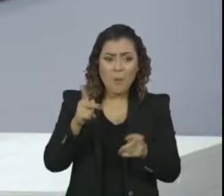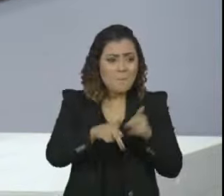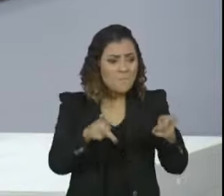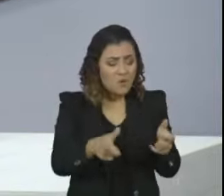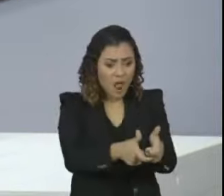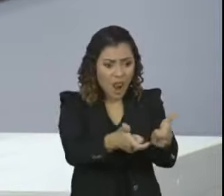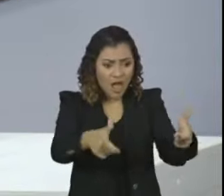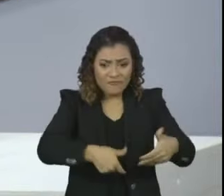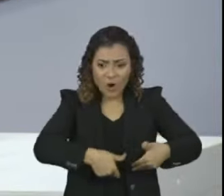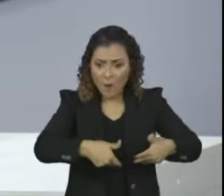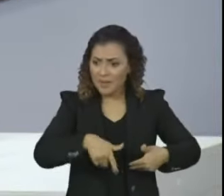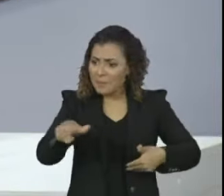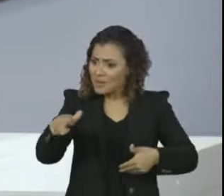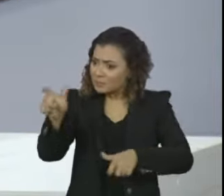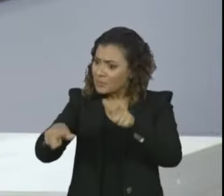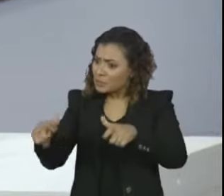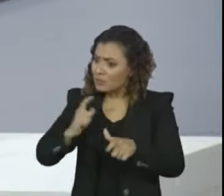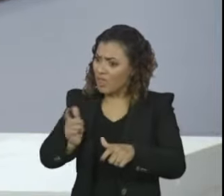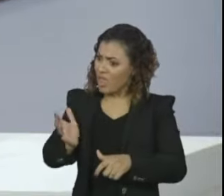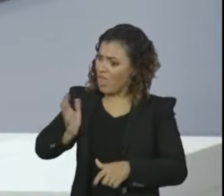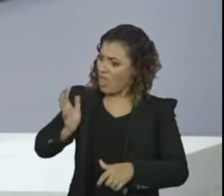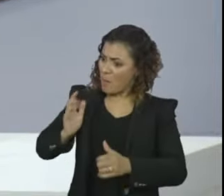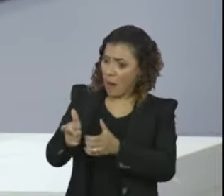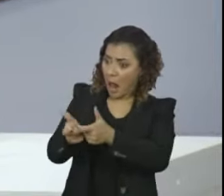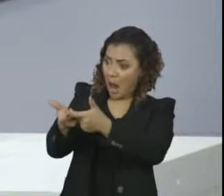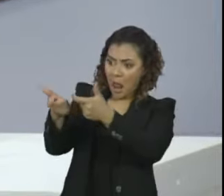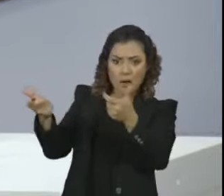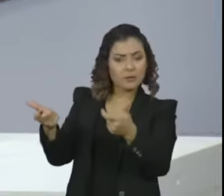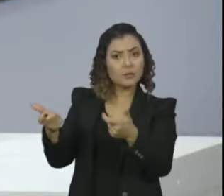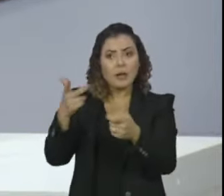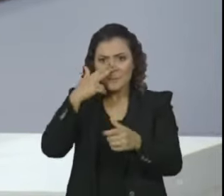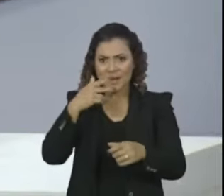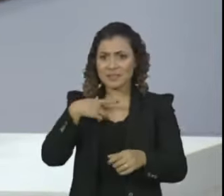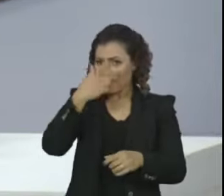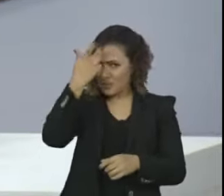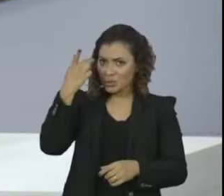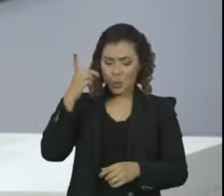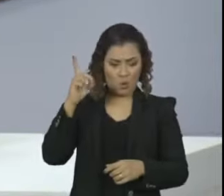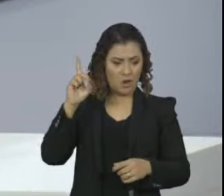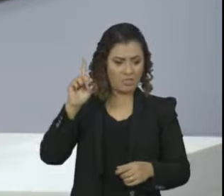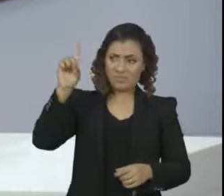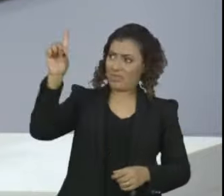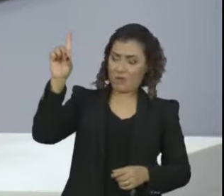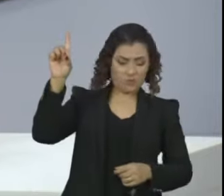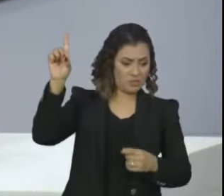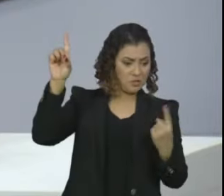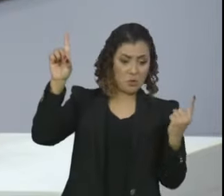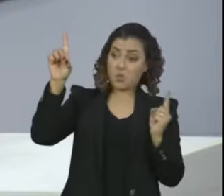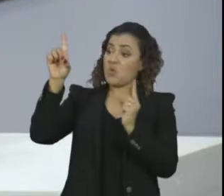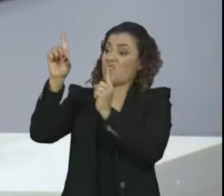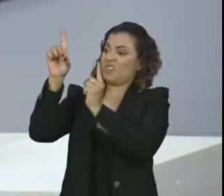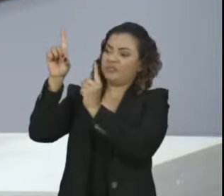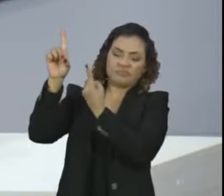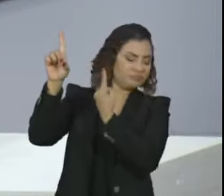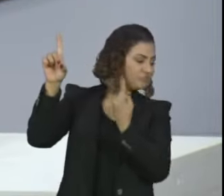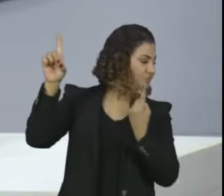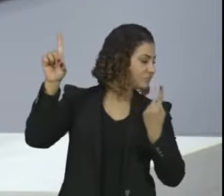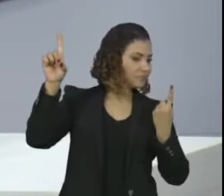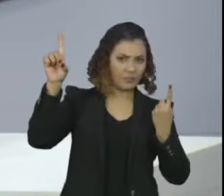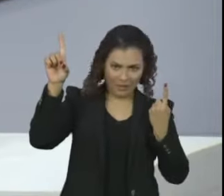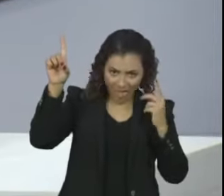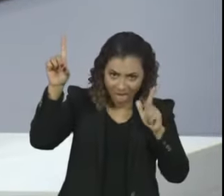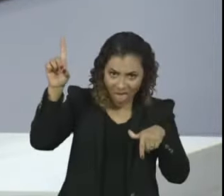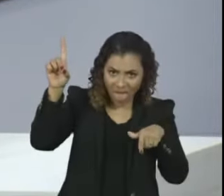Brasil as pessoas estão cada vez mais distantes de Deus e podemos concluir também que